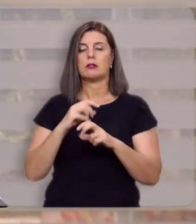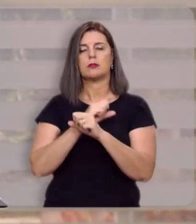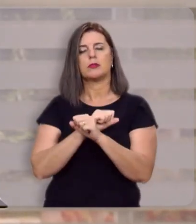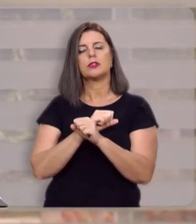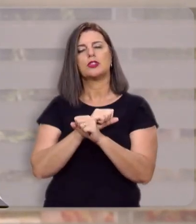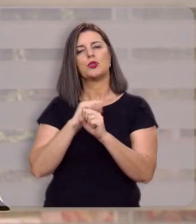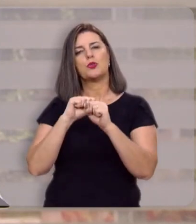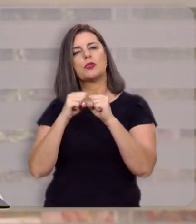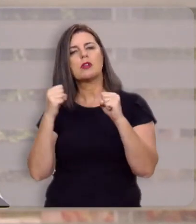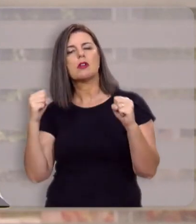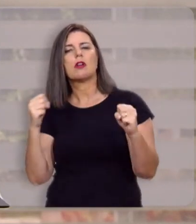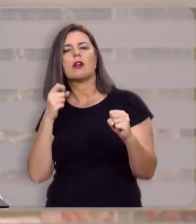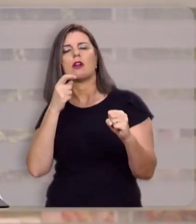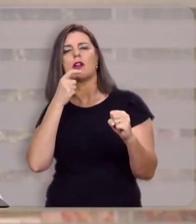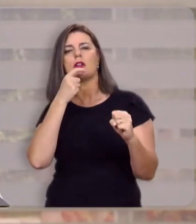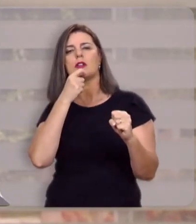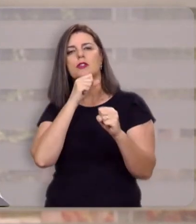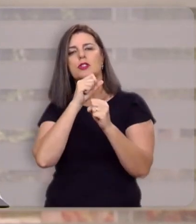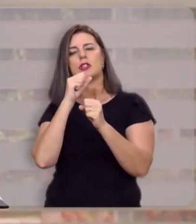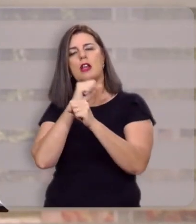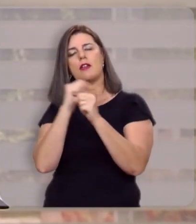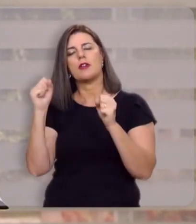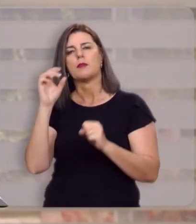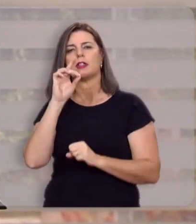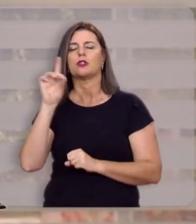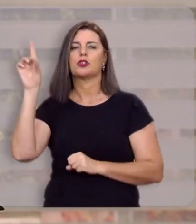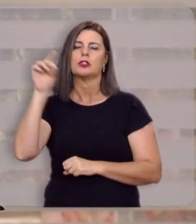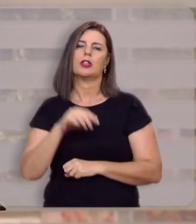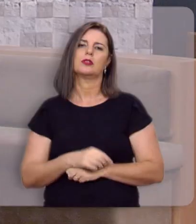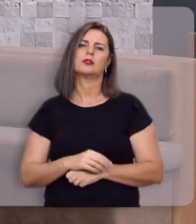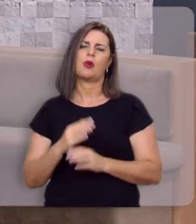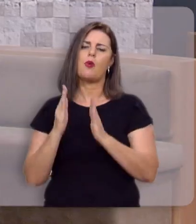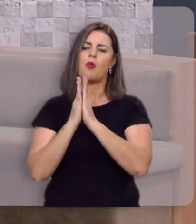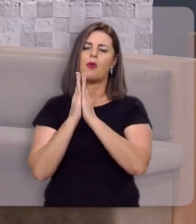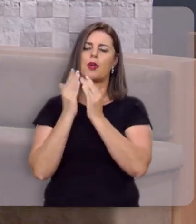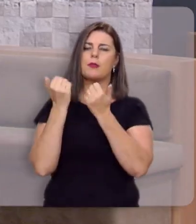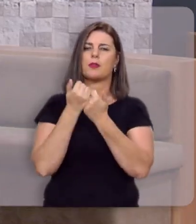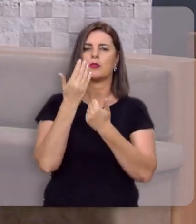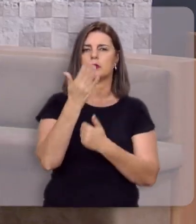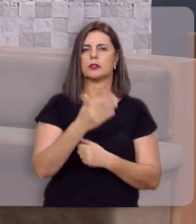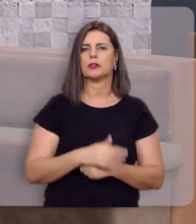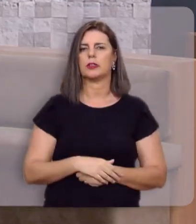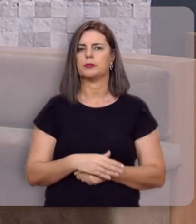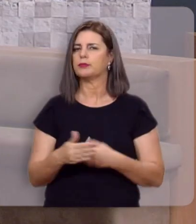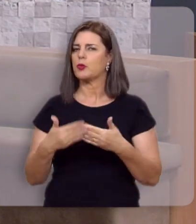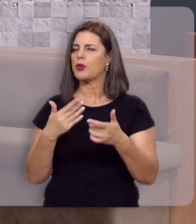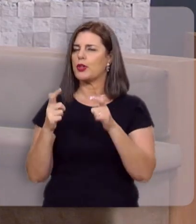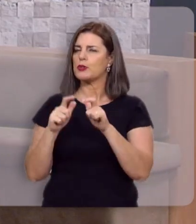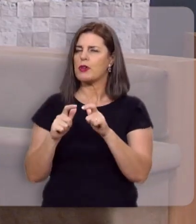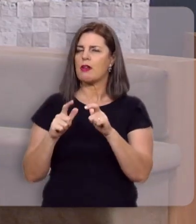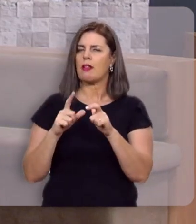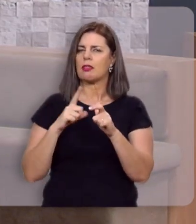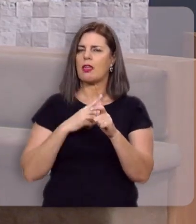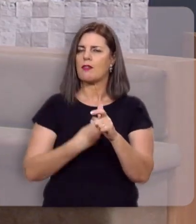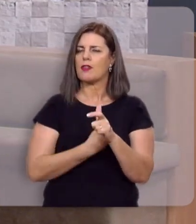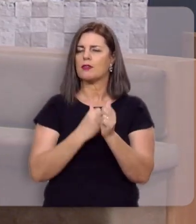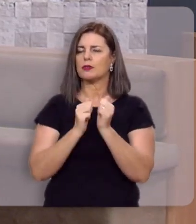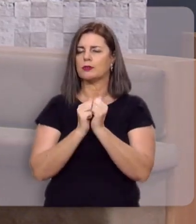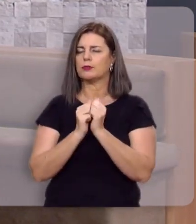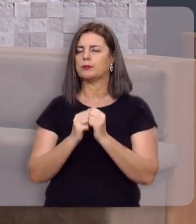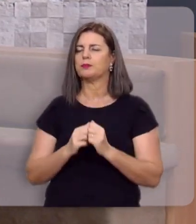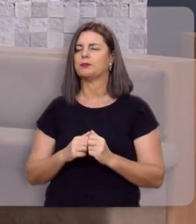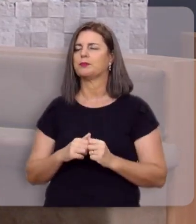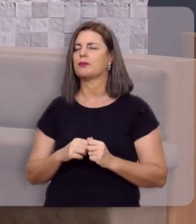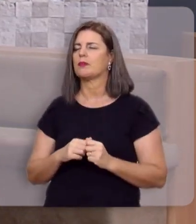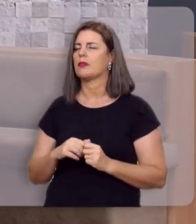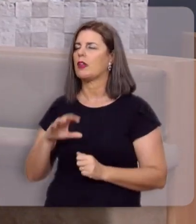testemunho de um grande livramento de Deus. Eu vou orar com você. Onde você está? Ore